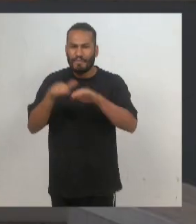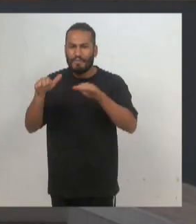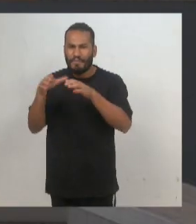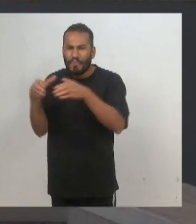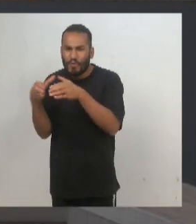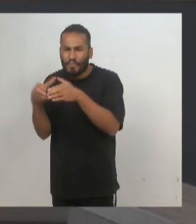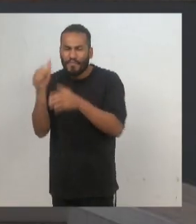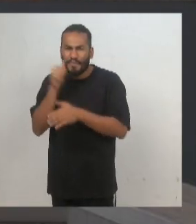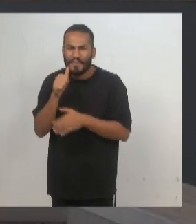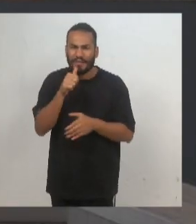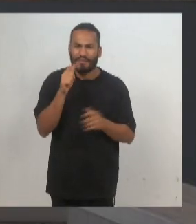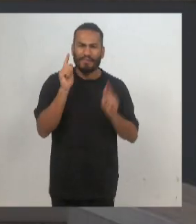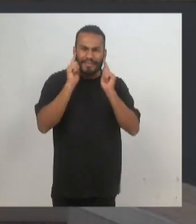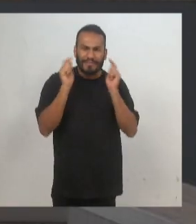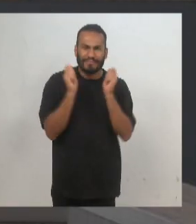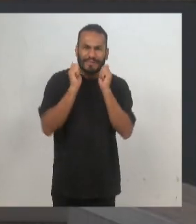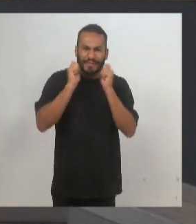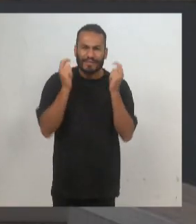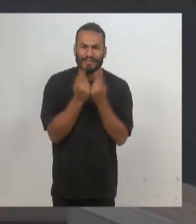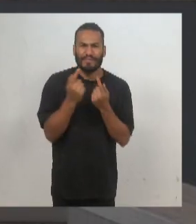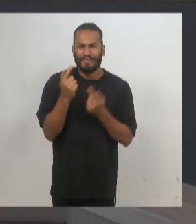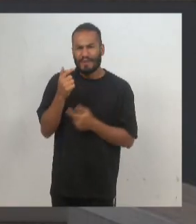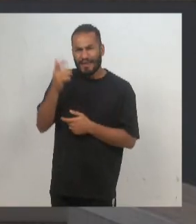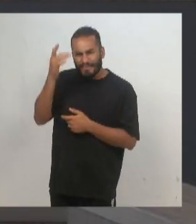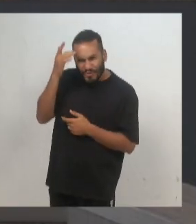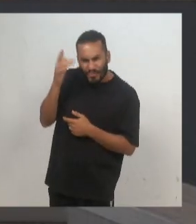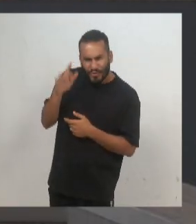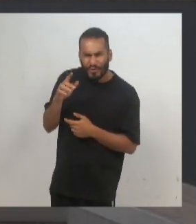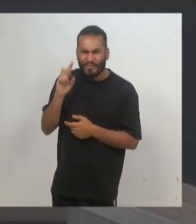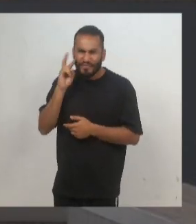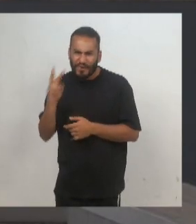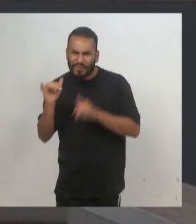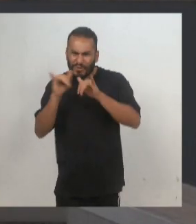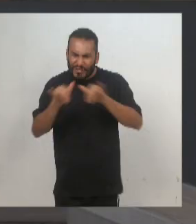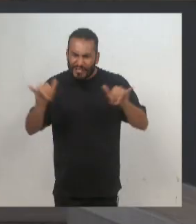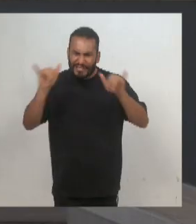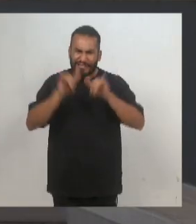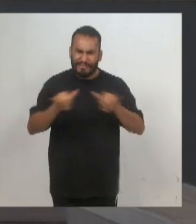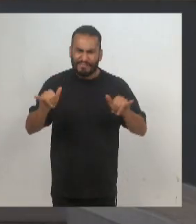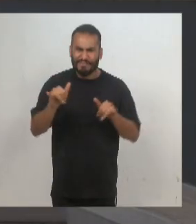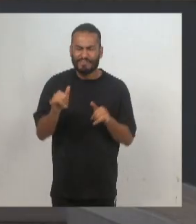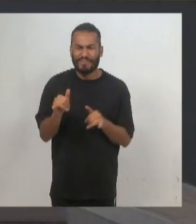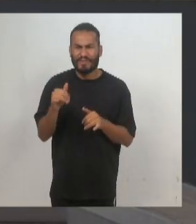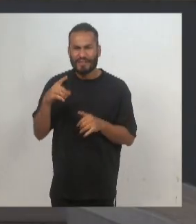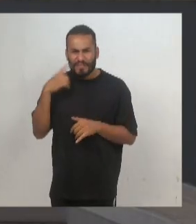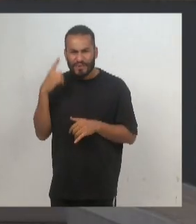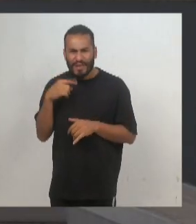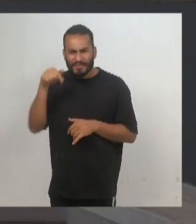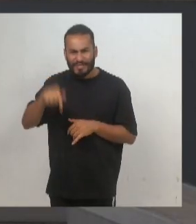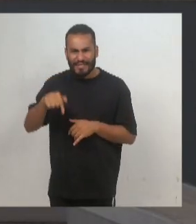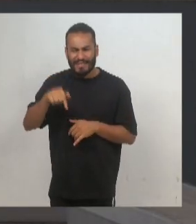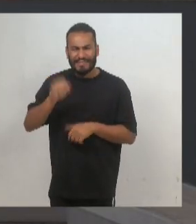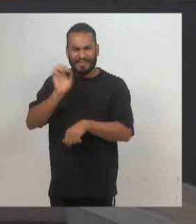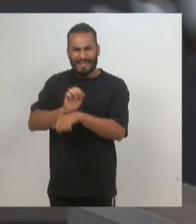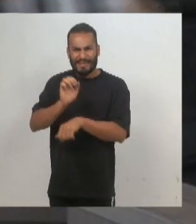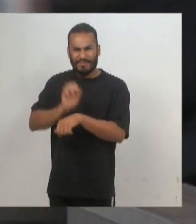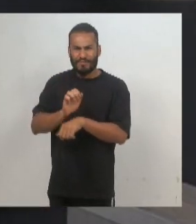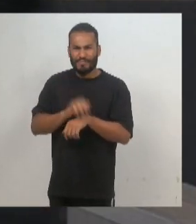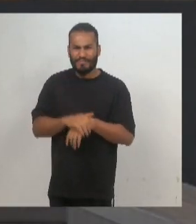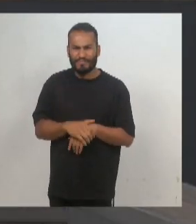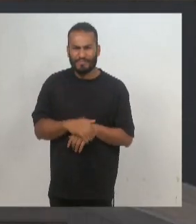Assembleia Legislativa. Um absurdo. Vossa Excelência viu as notícias, viu o noticiário, teve deputados aqui estaduais do